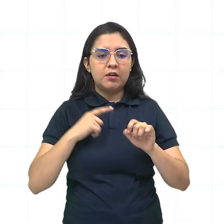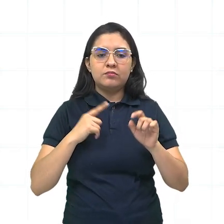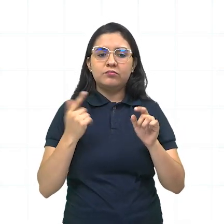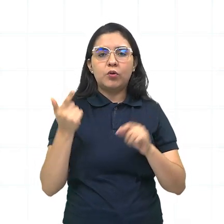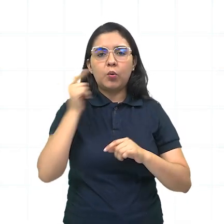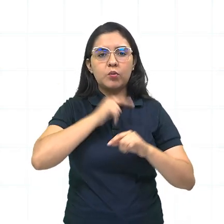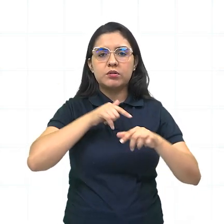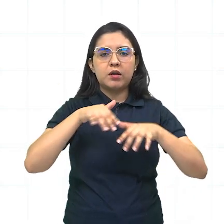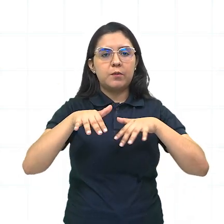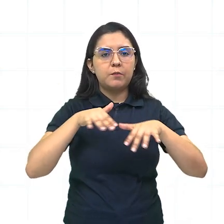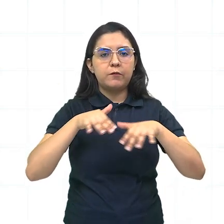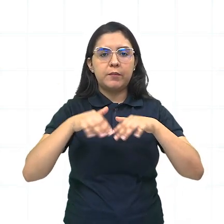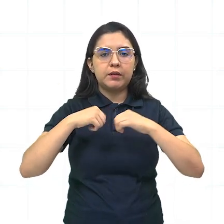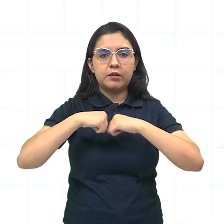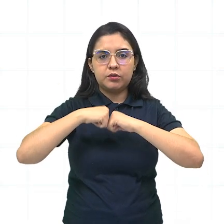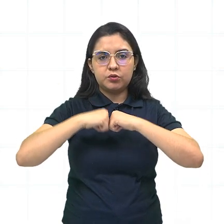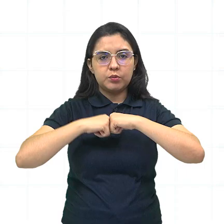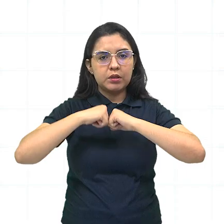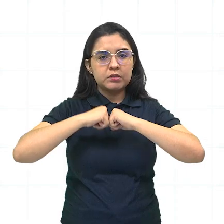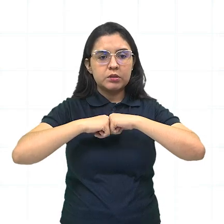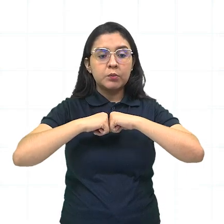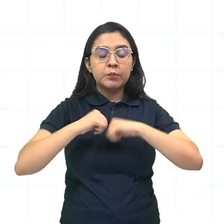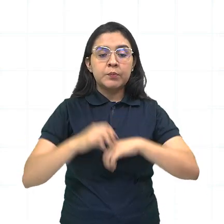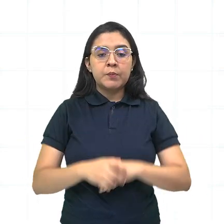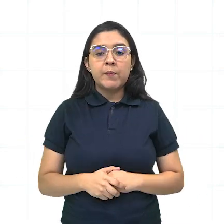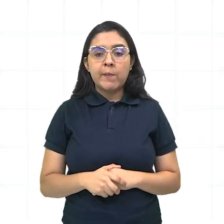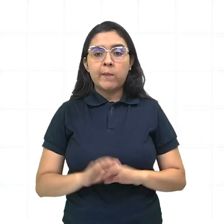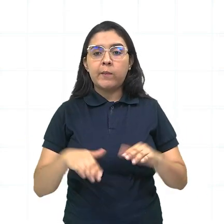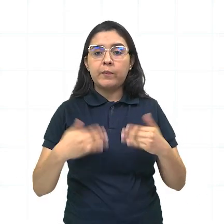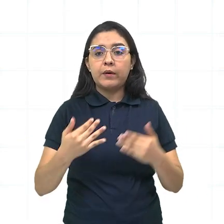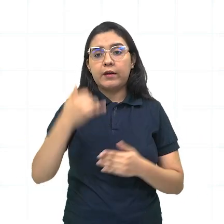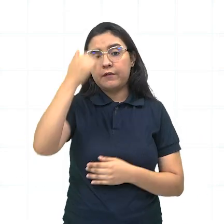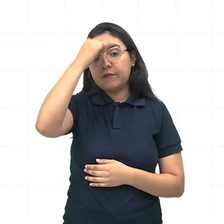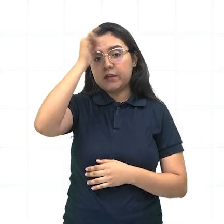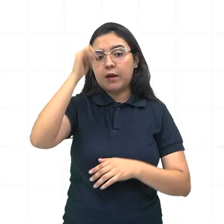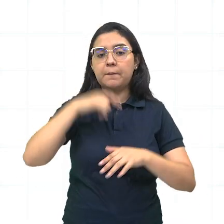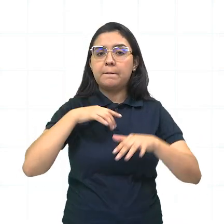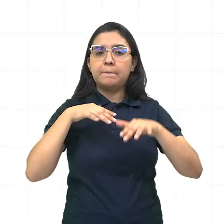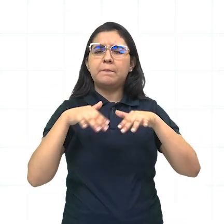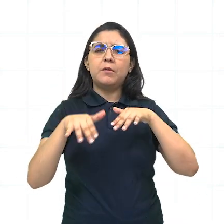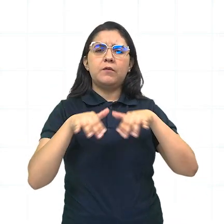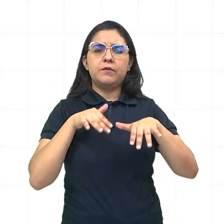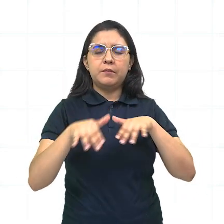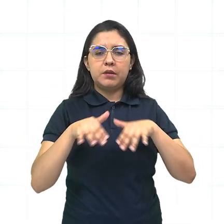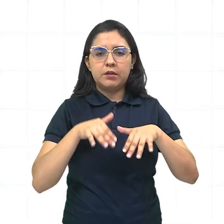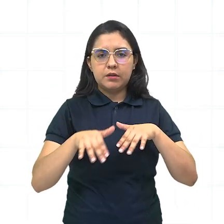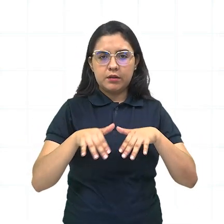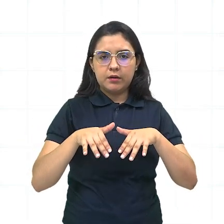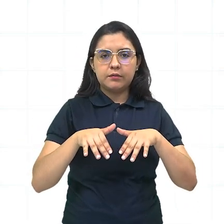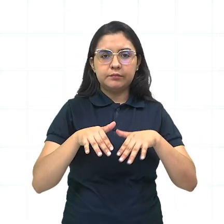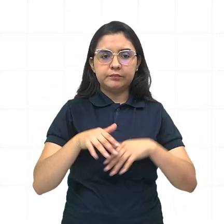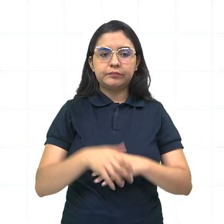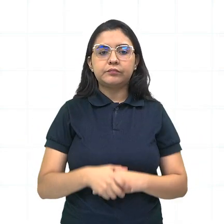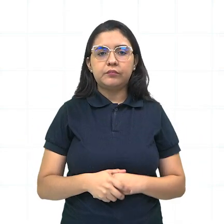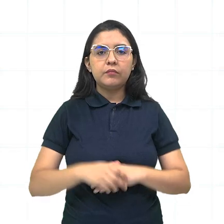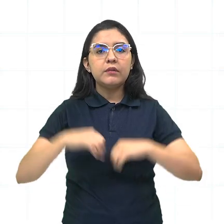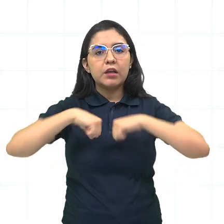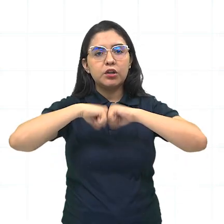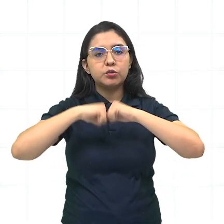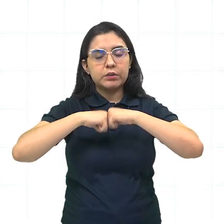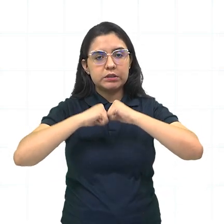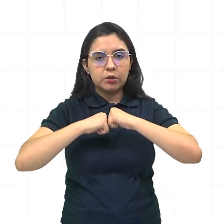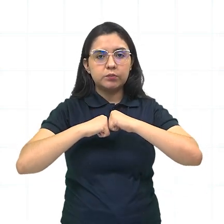da articulação afetada. E você deve, então, evitar movimentar aquele membro, aquela